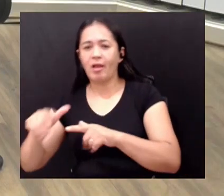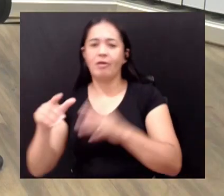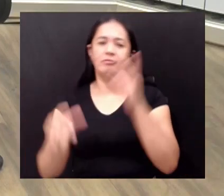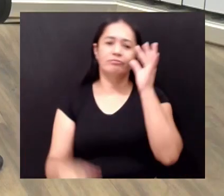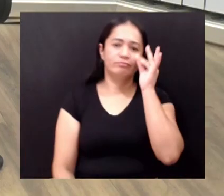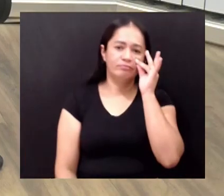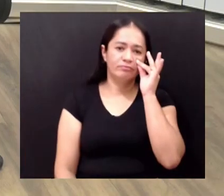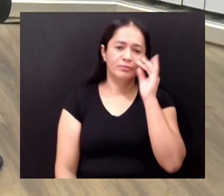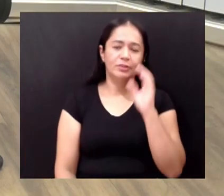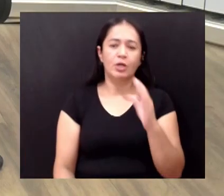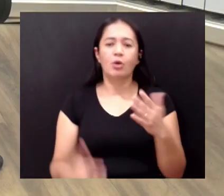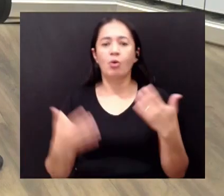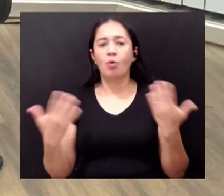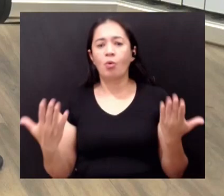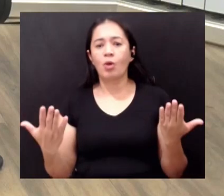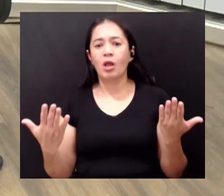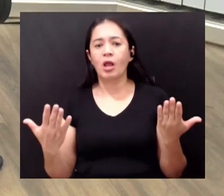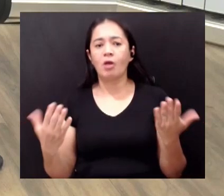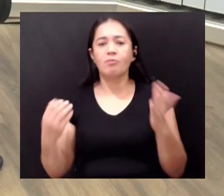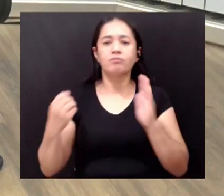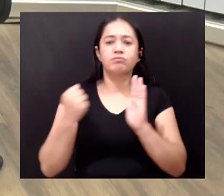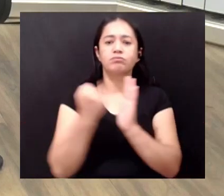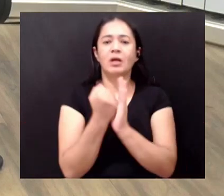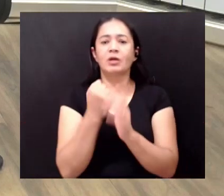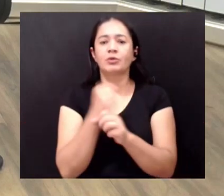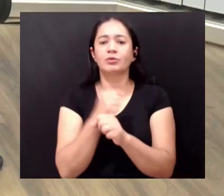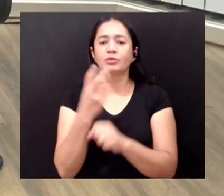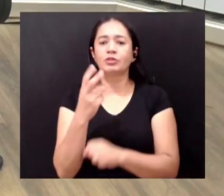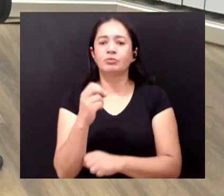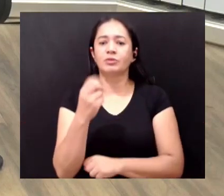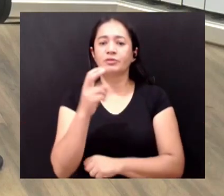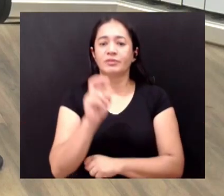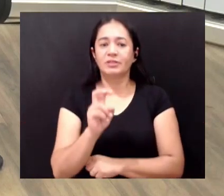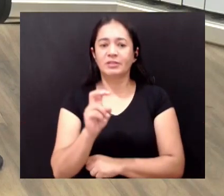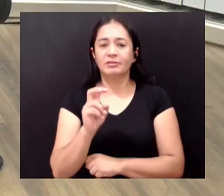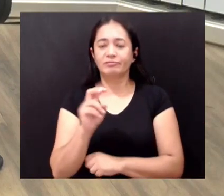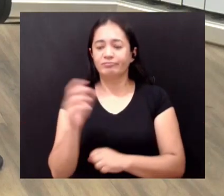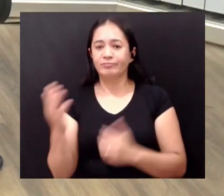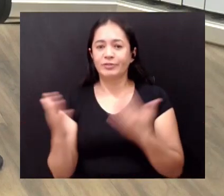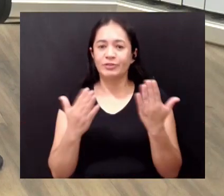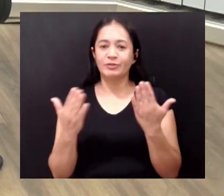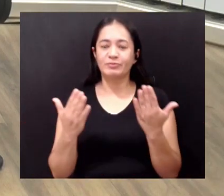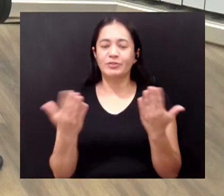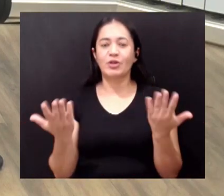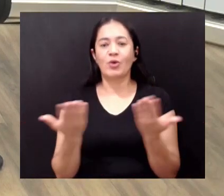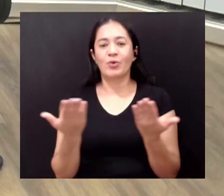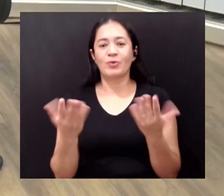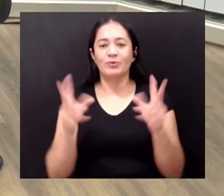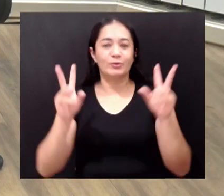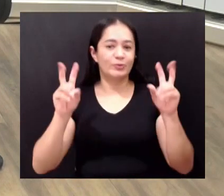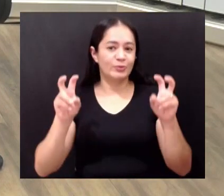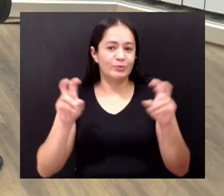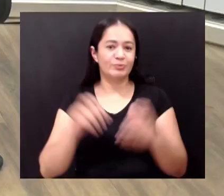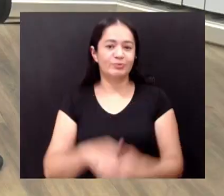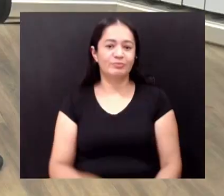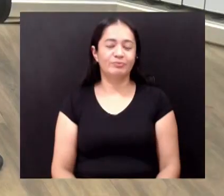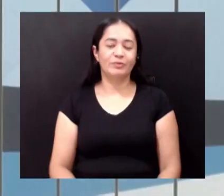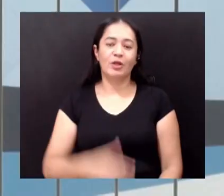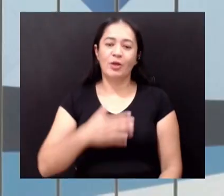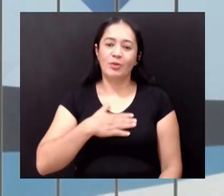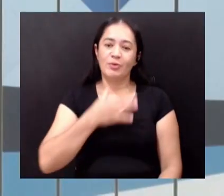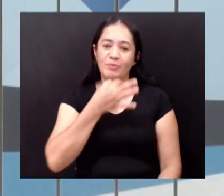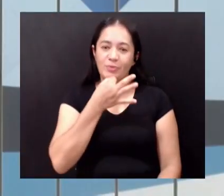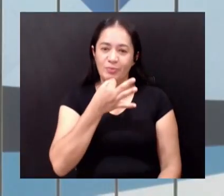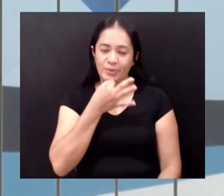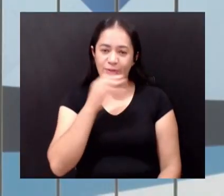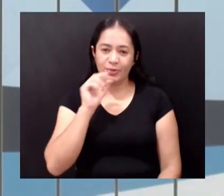ser o grande marco de 2025, pensando nesse bate-papo que nós fizemos hoje? Olha, no meu ponto de vista, o grande marco de